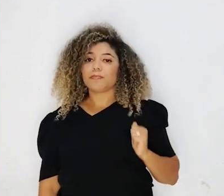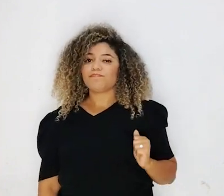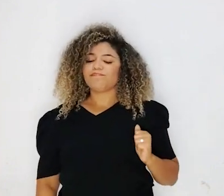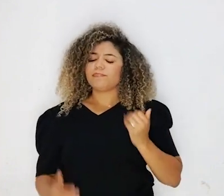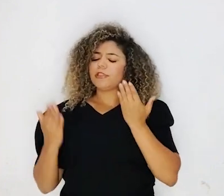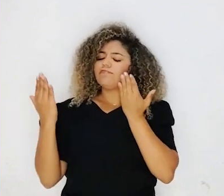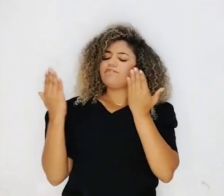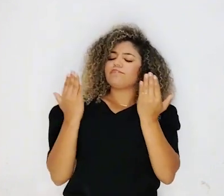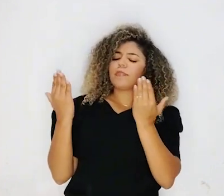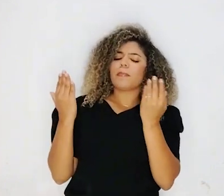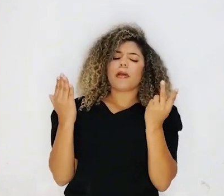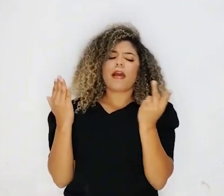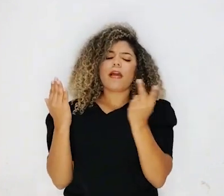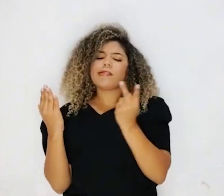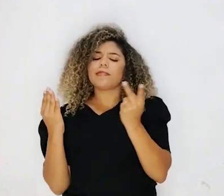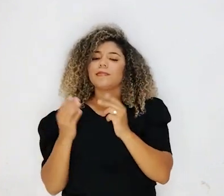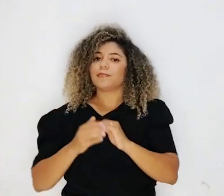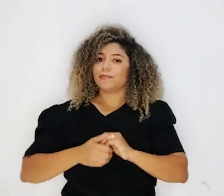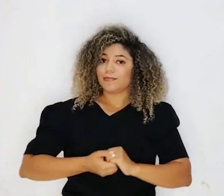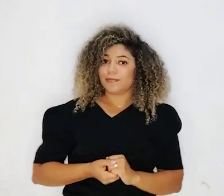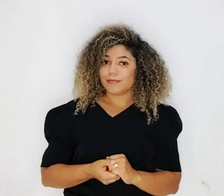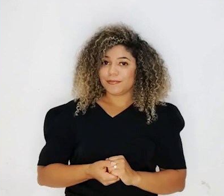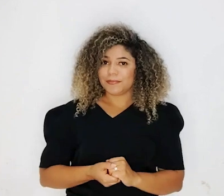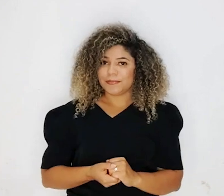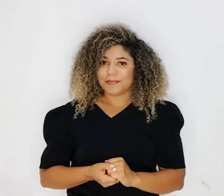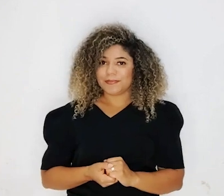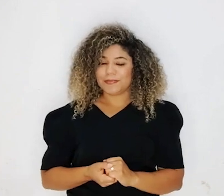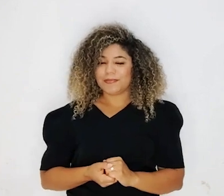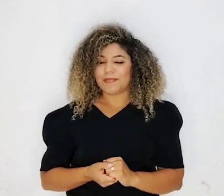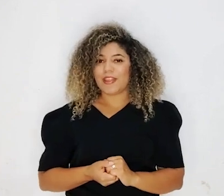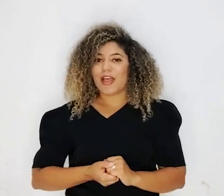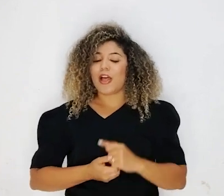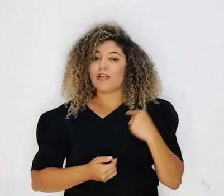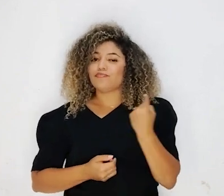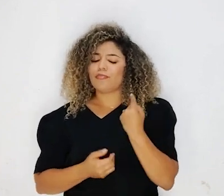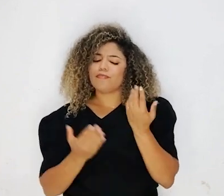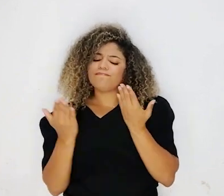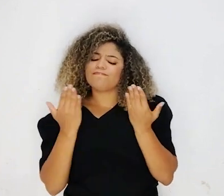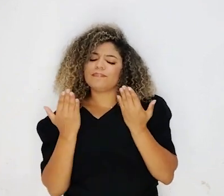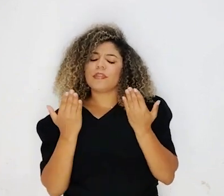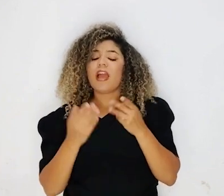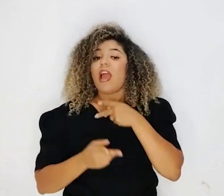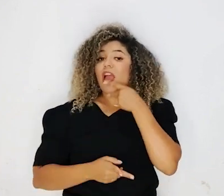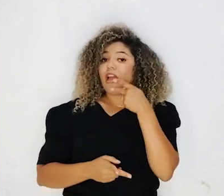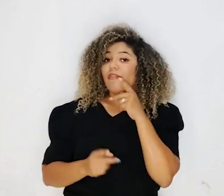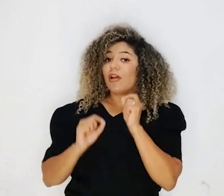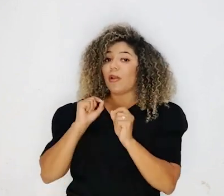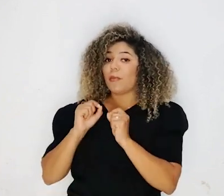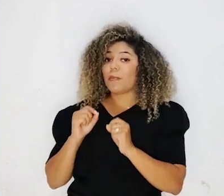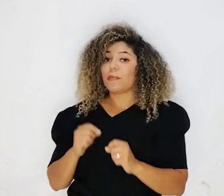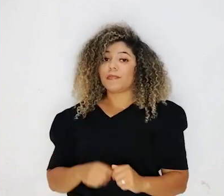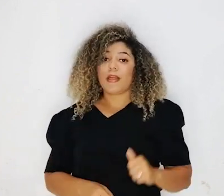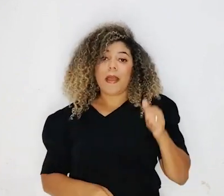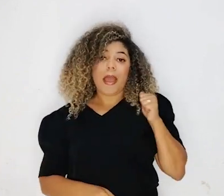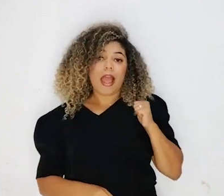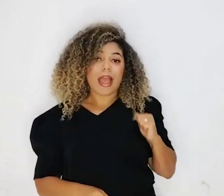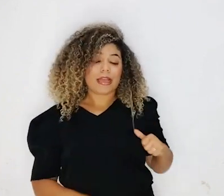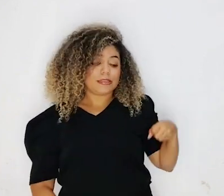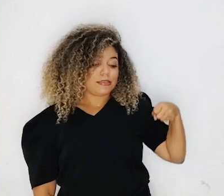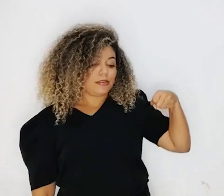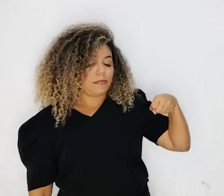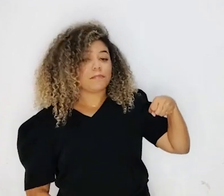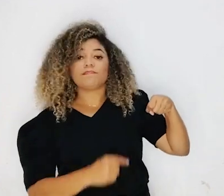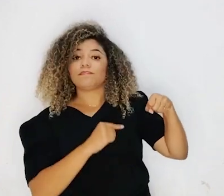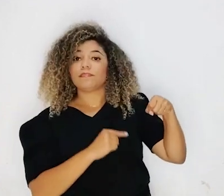Vamos analisar essa situação. Então essa é a situação que a gente vai analisar, né? Ele falou que essa